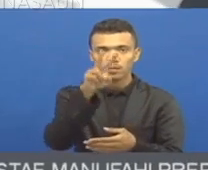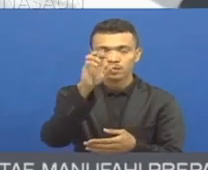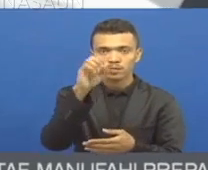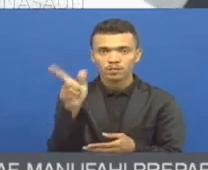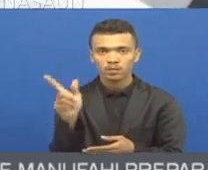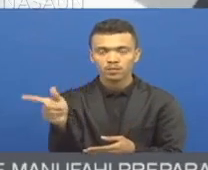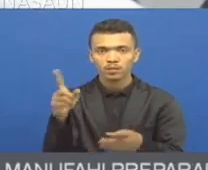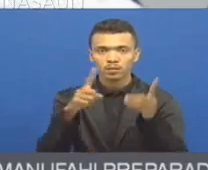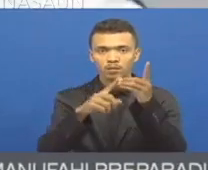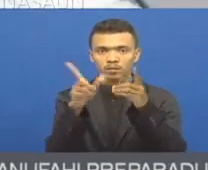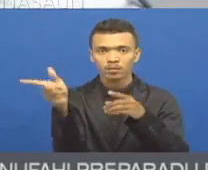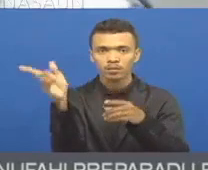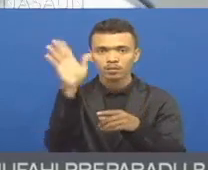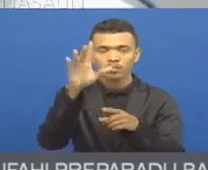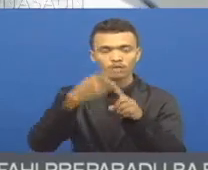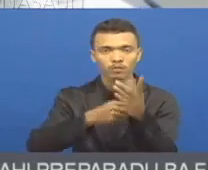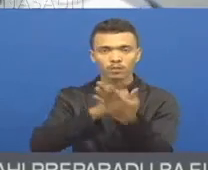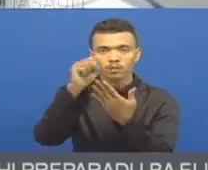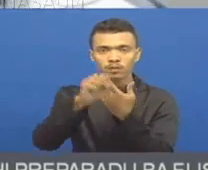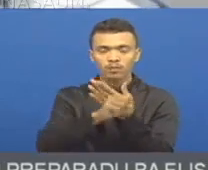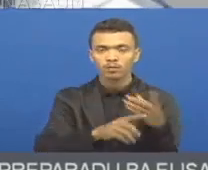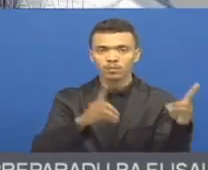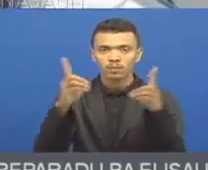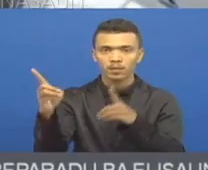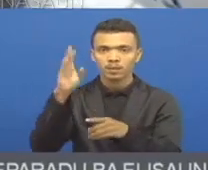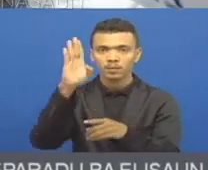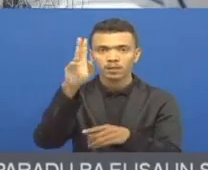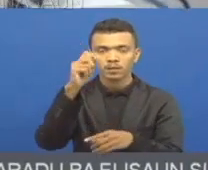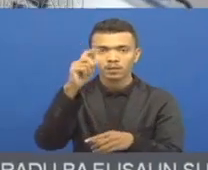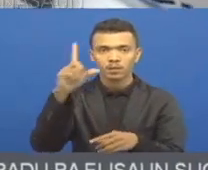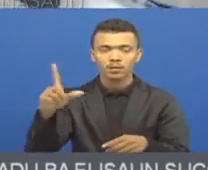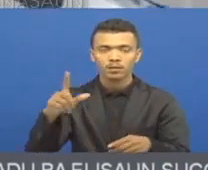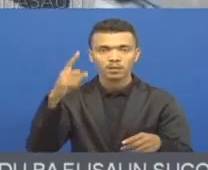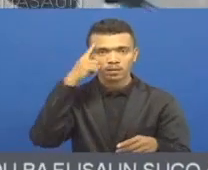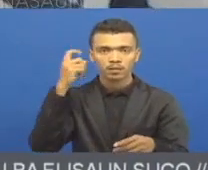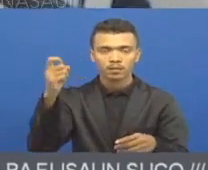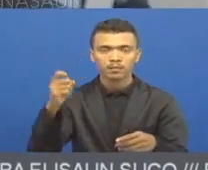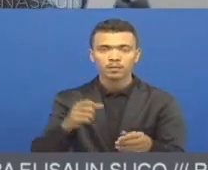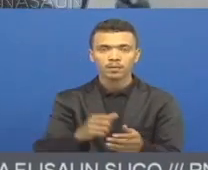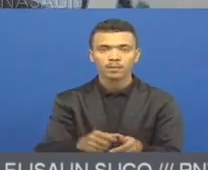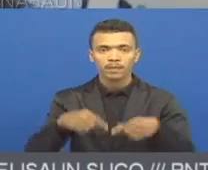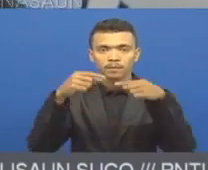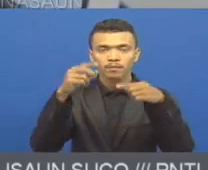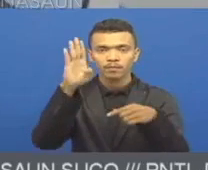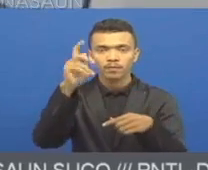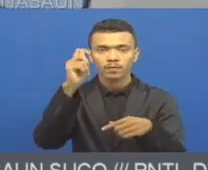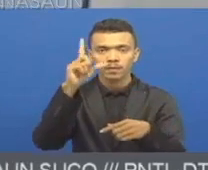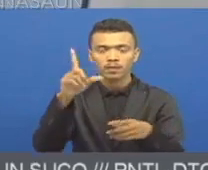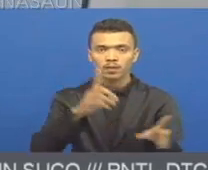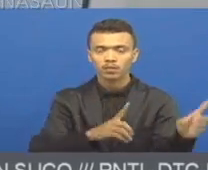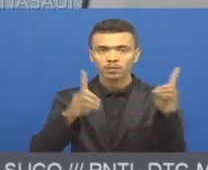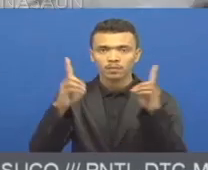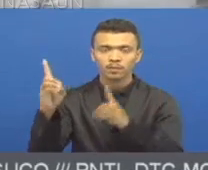ronulo, lorondro nulo resindimo fula setembro, o de cria Be Timor-Leste. Tamba e a legislação ne permite BTL ato aplica